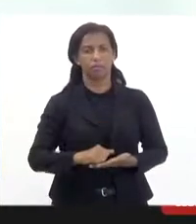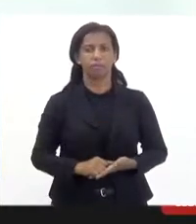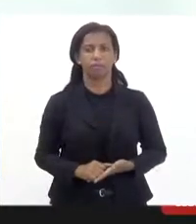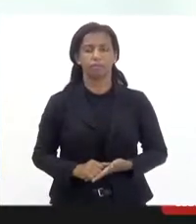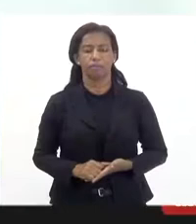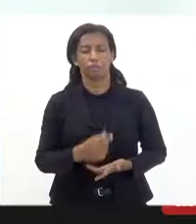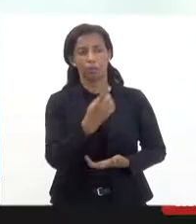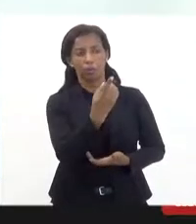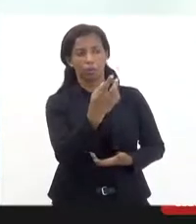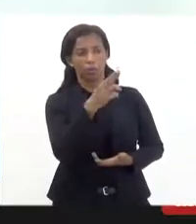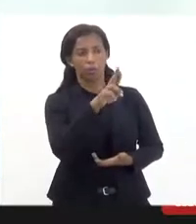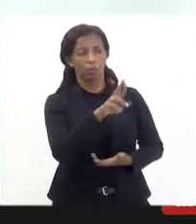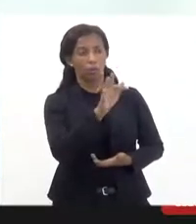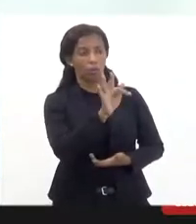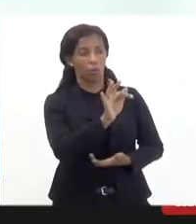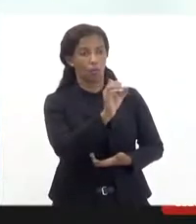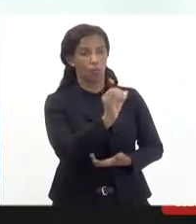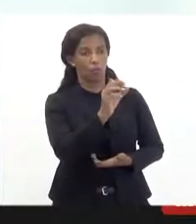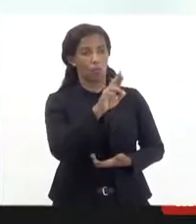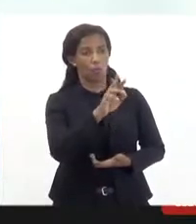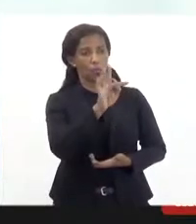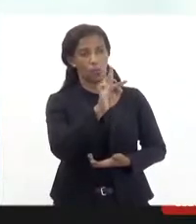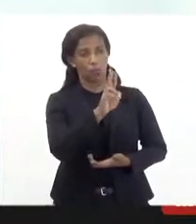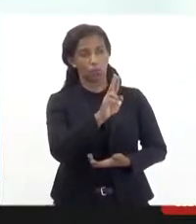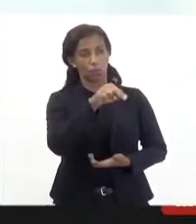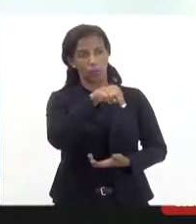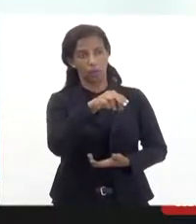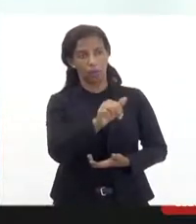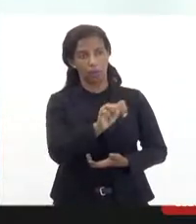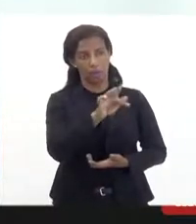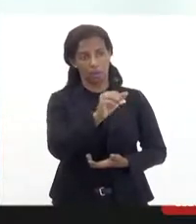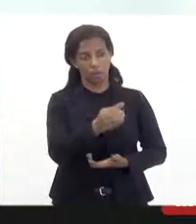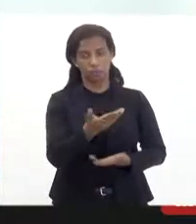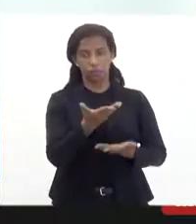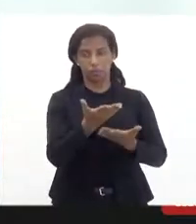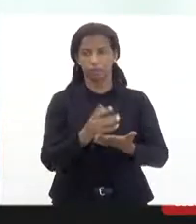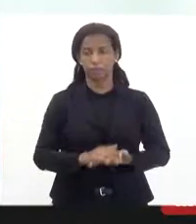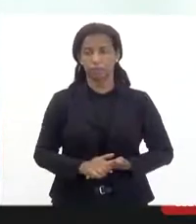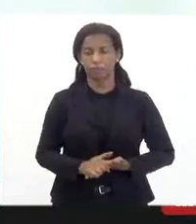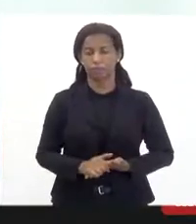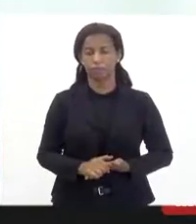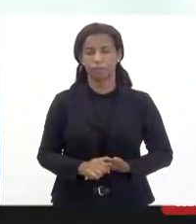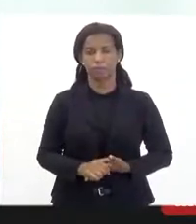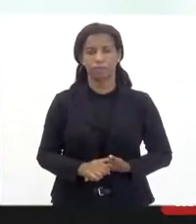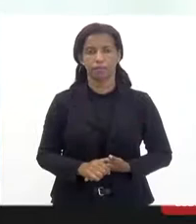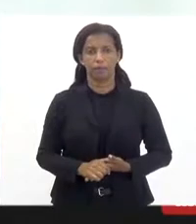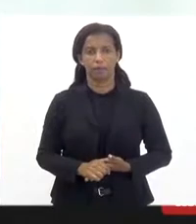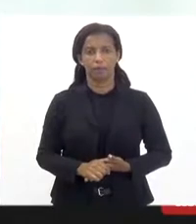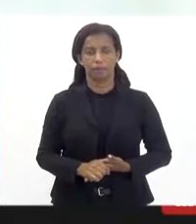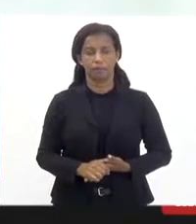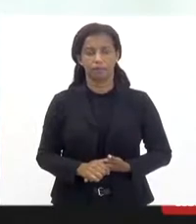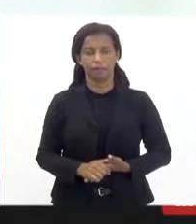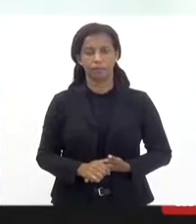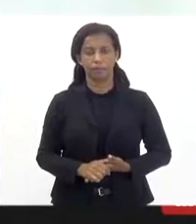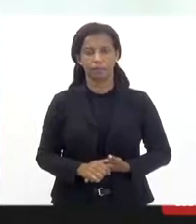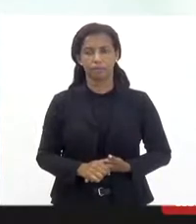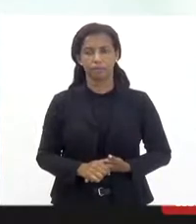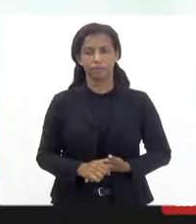através do doutor Fortunato, onde os autos